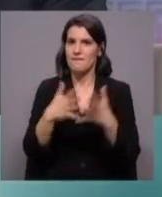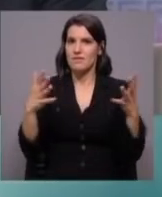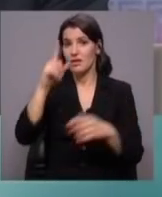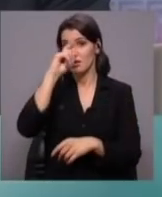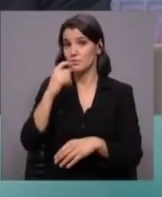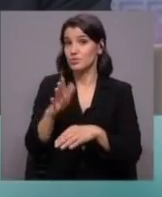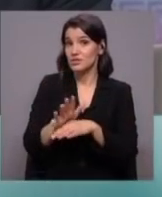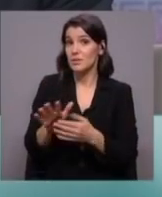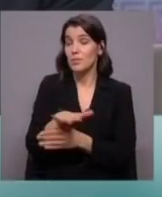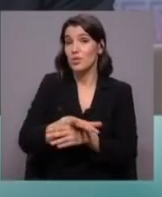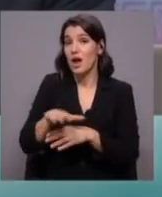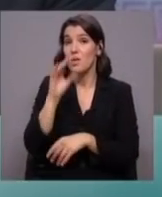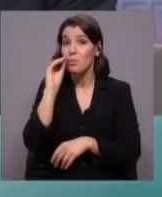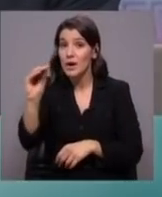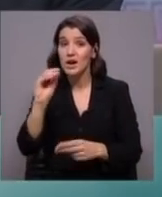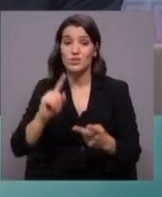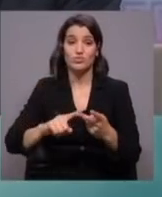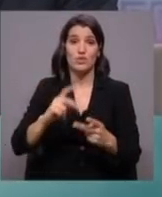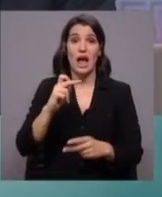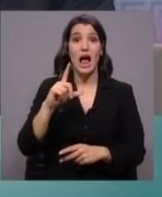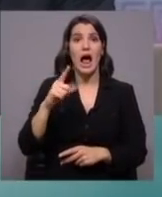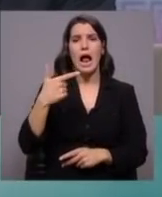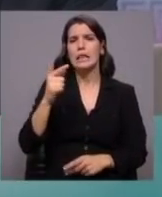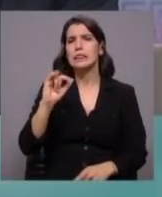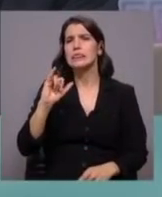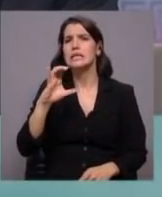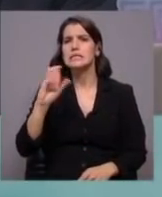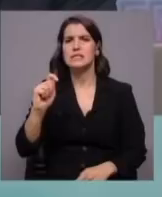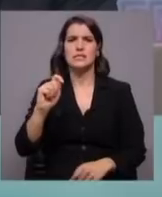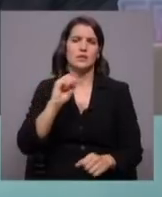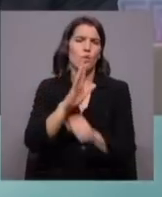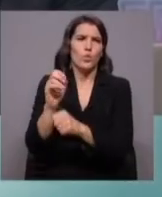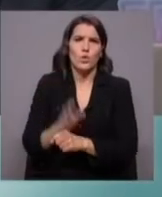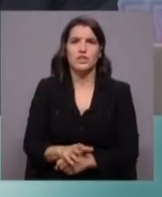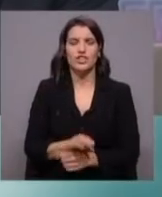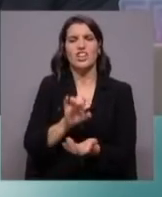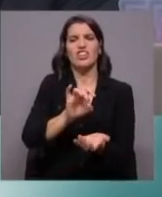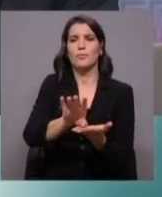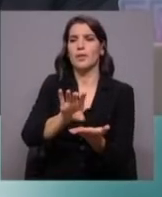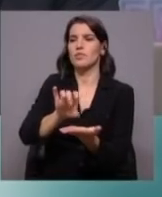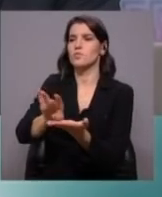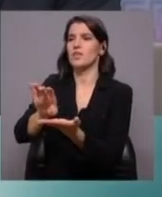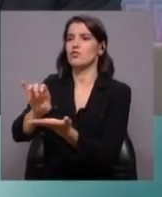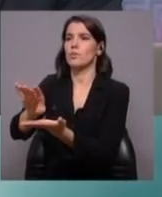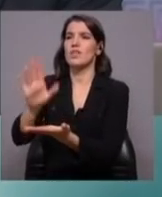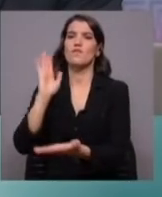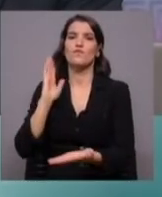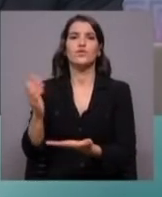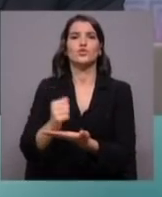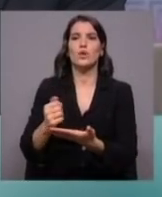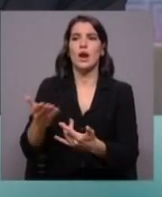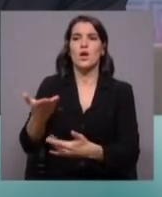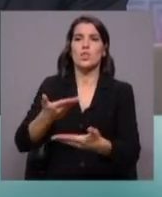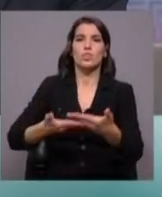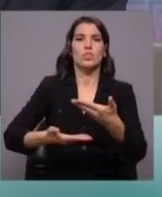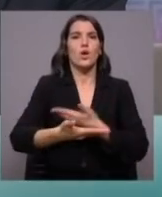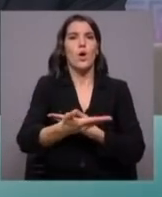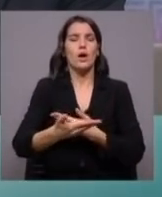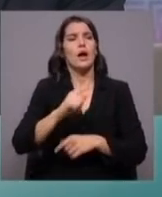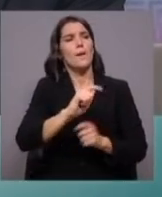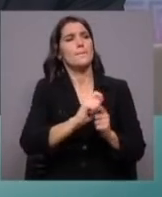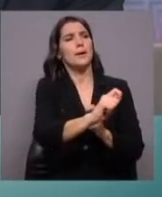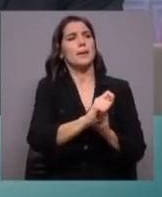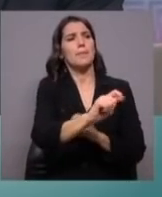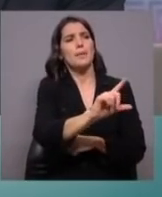exemplo, do setor financeiro ou da Altice, mas tantas outras, que estão a despedir trabalhadores e a substituí-los por trabalhadores em outsourcing com